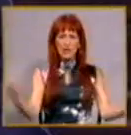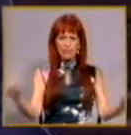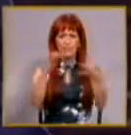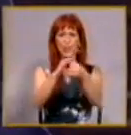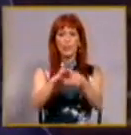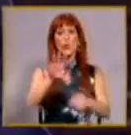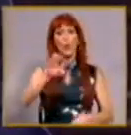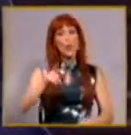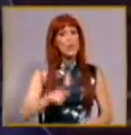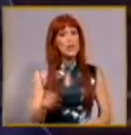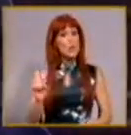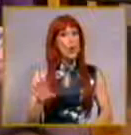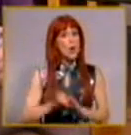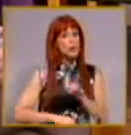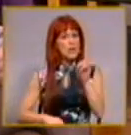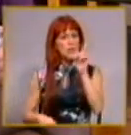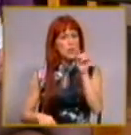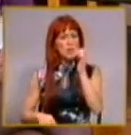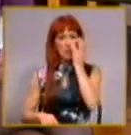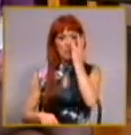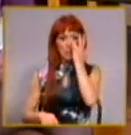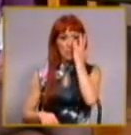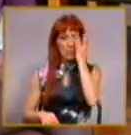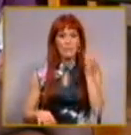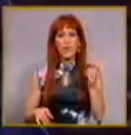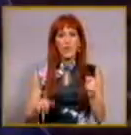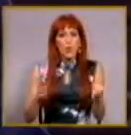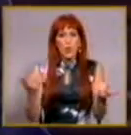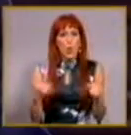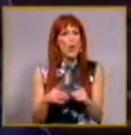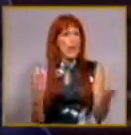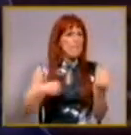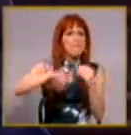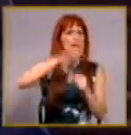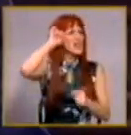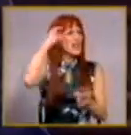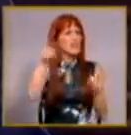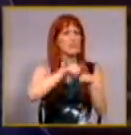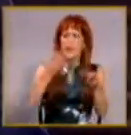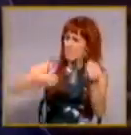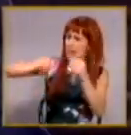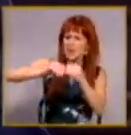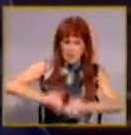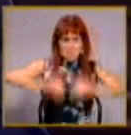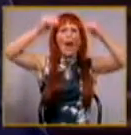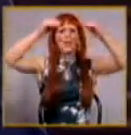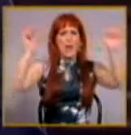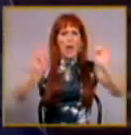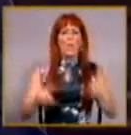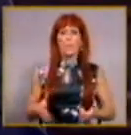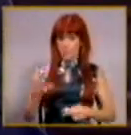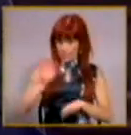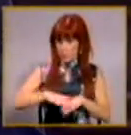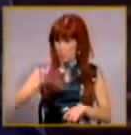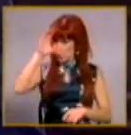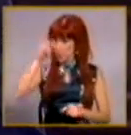social? O país não tem condições, não deve, aliás, somar uma crise política mais aguda. E por isso é que o Governo